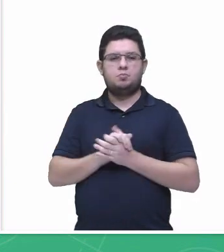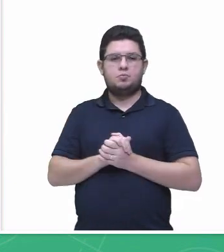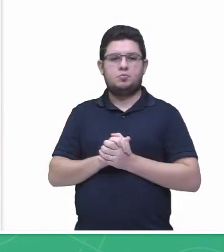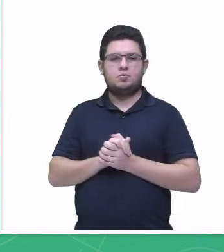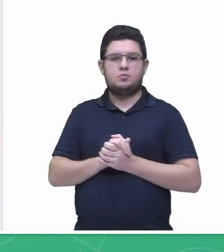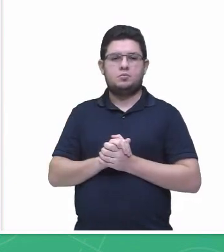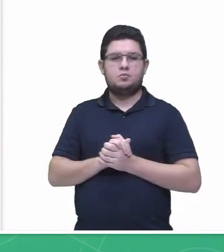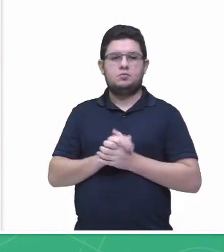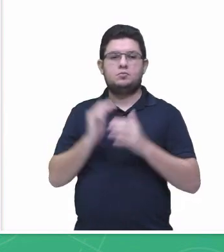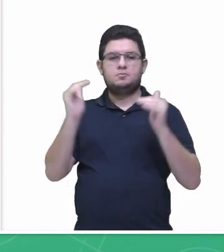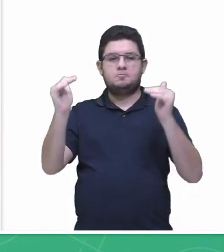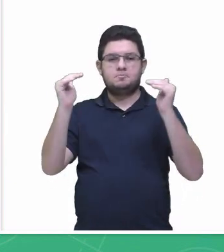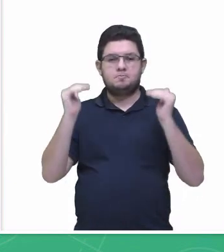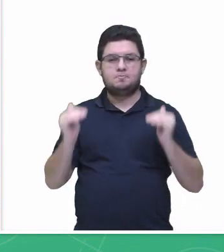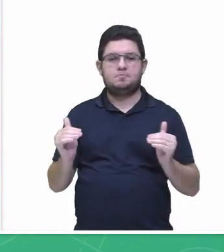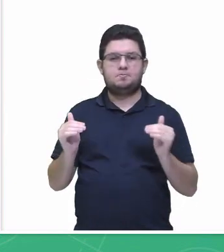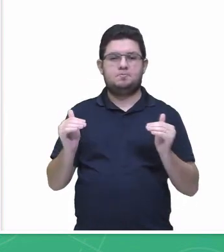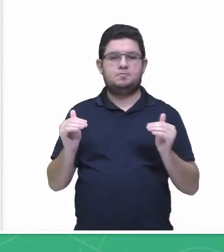outra página